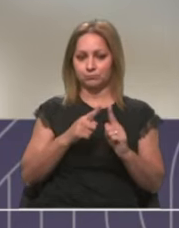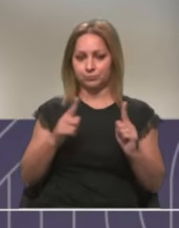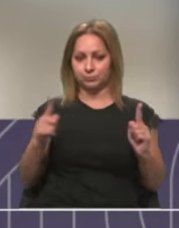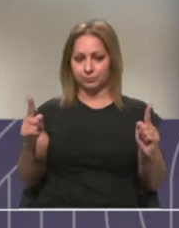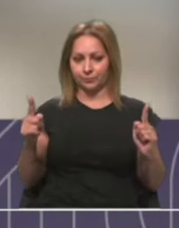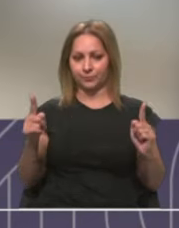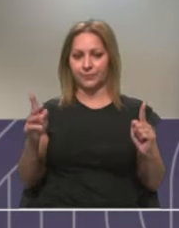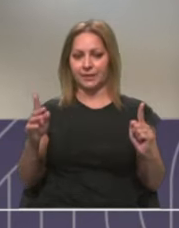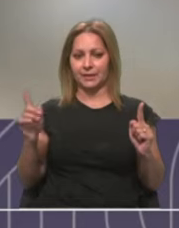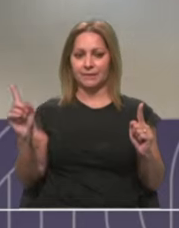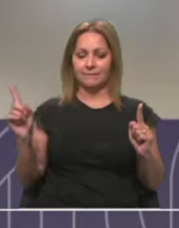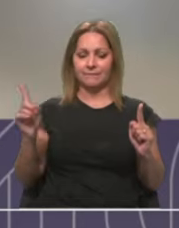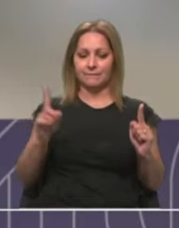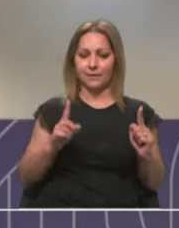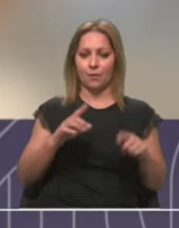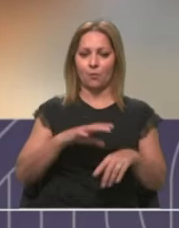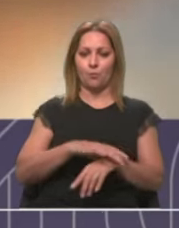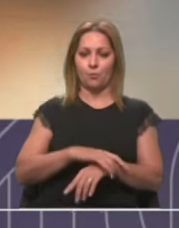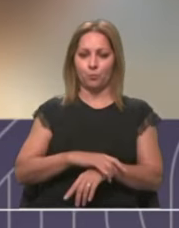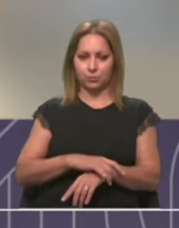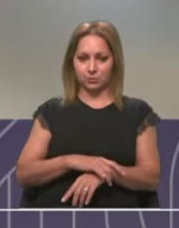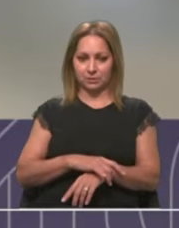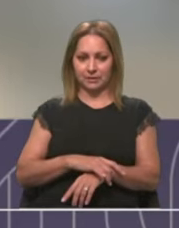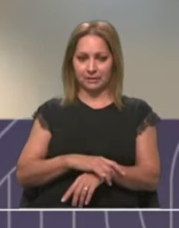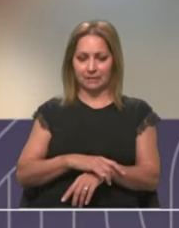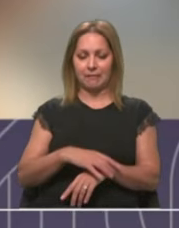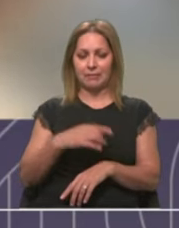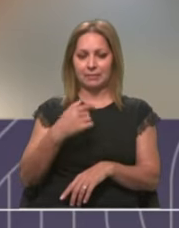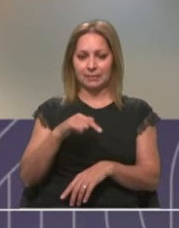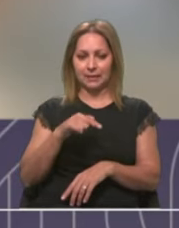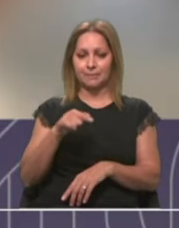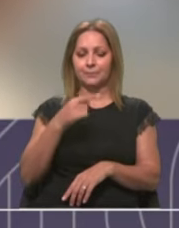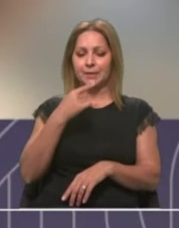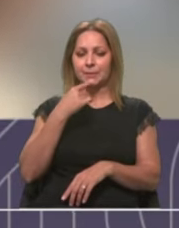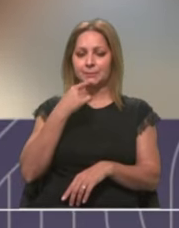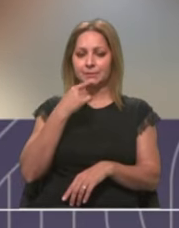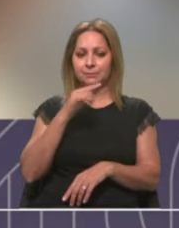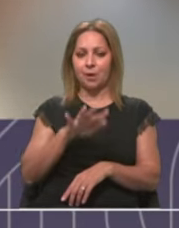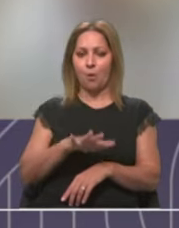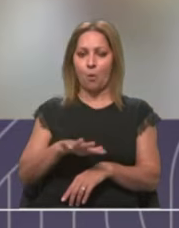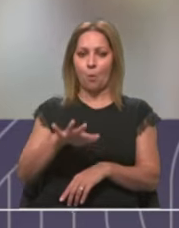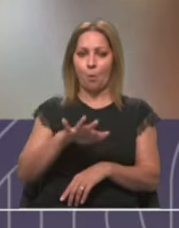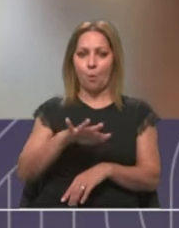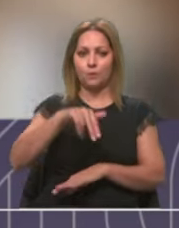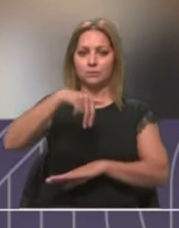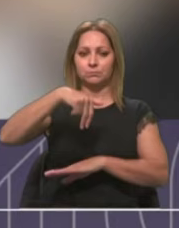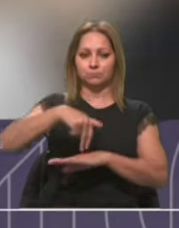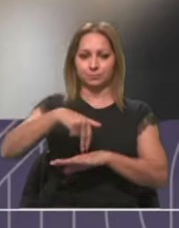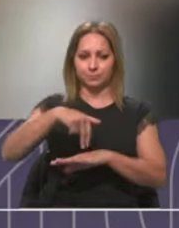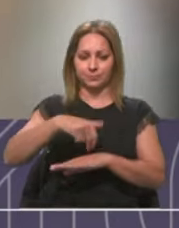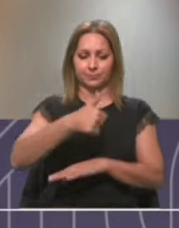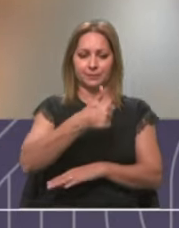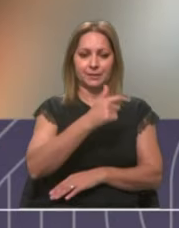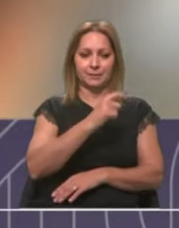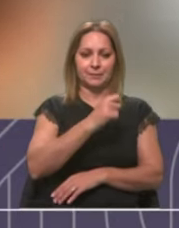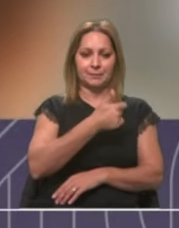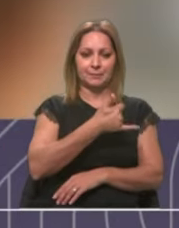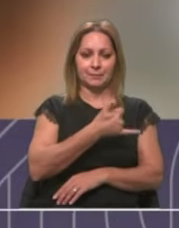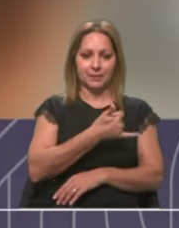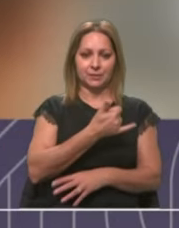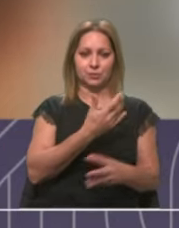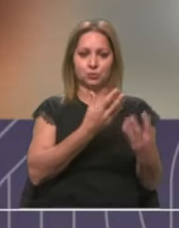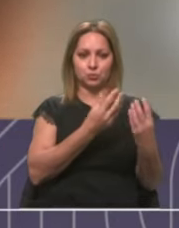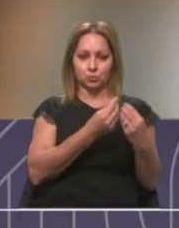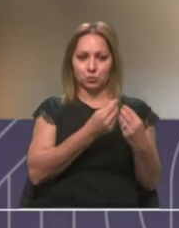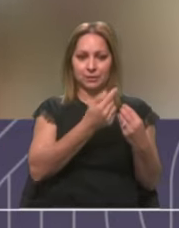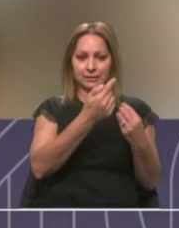terá vindo com uma pulseira eletrónica para se perceber a sua localização e Betty terá também consigo, segundo o que conseguimos